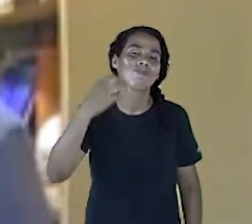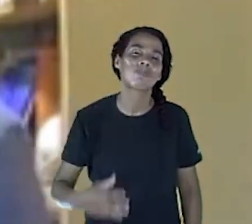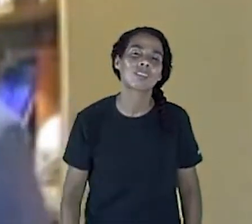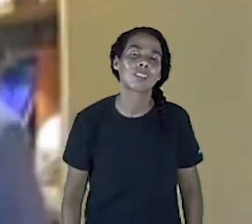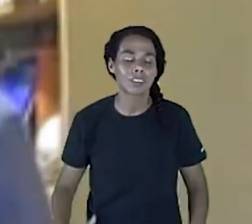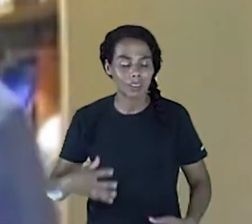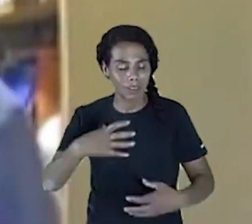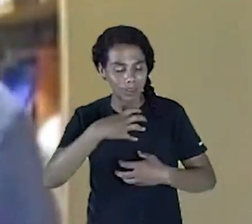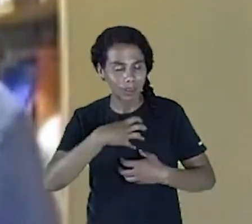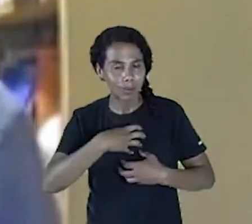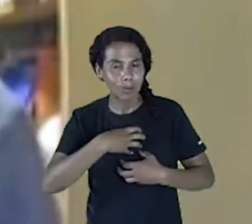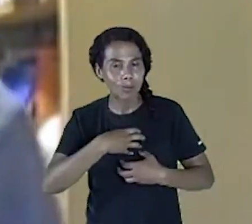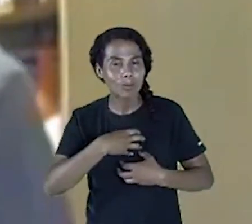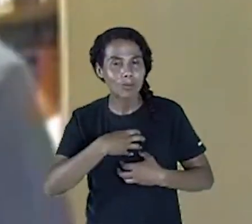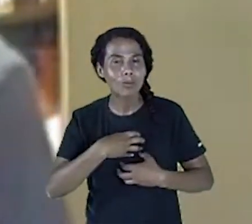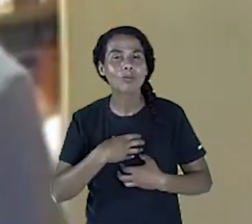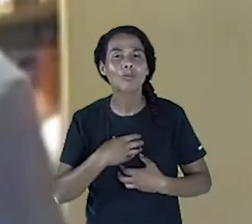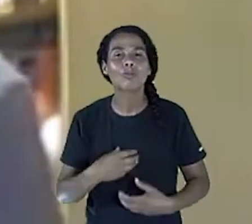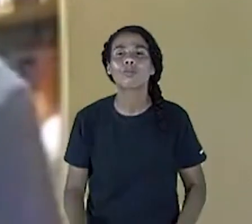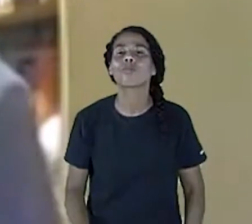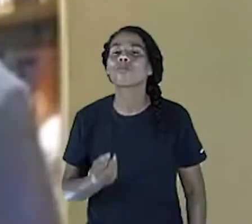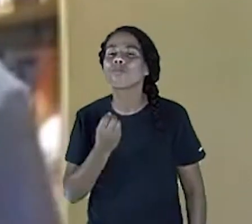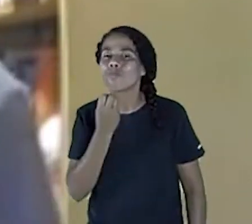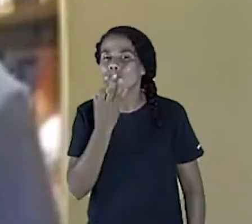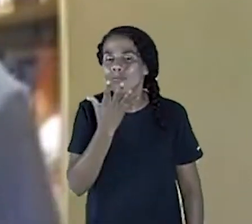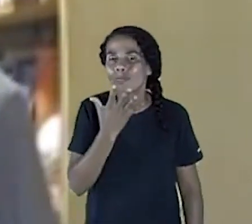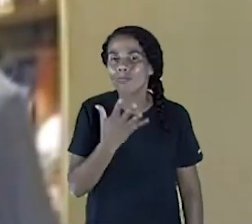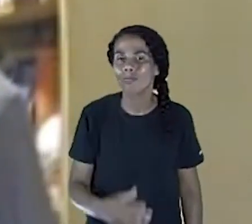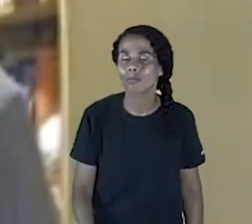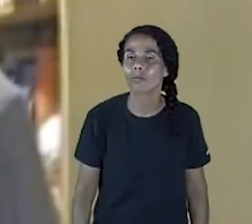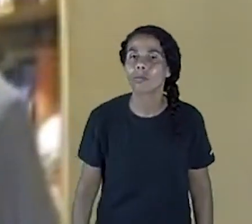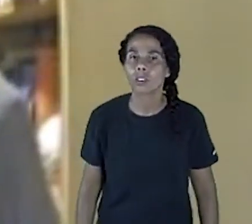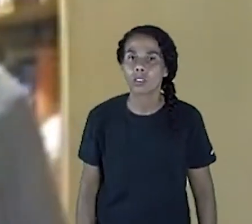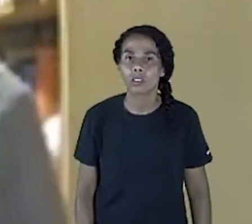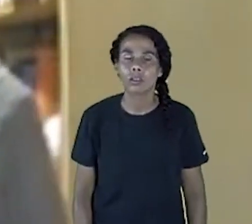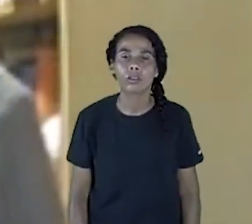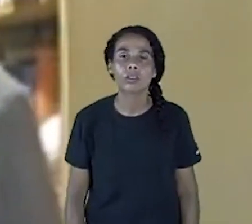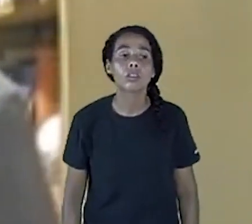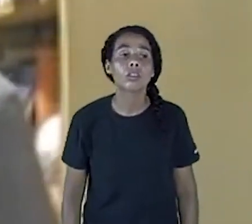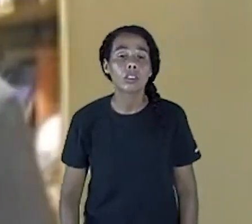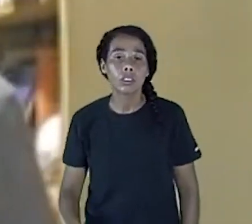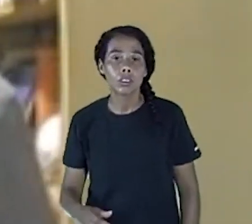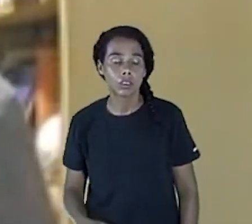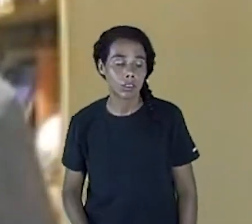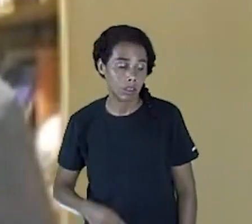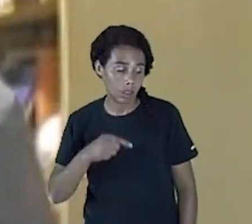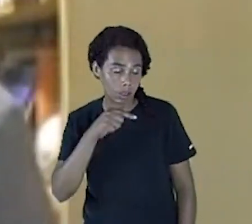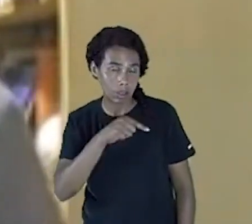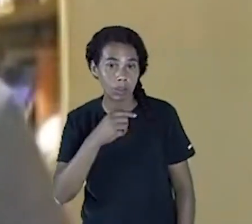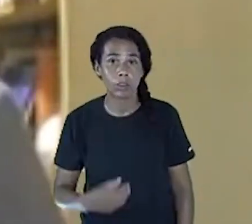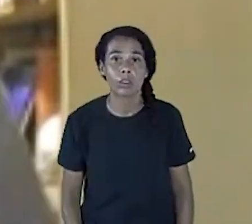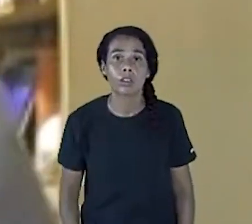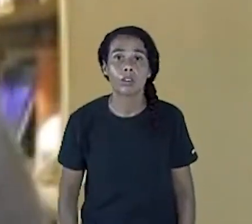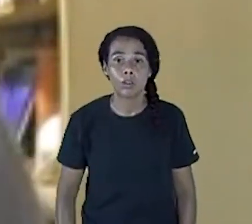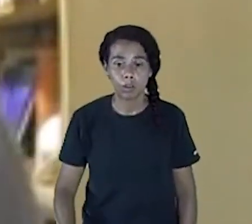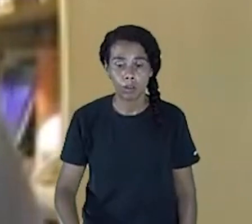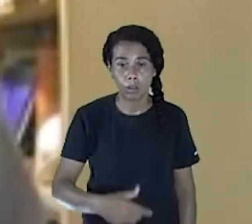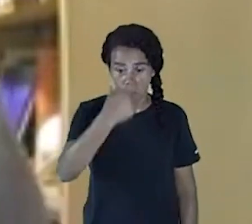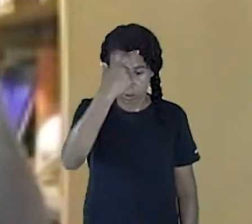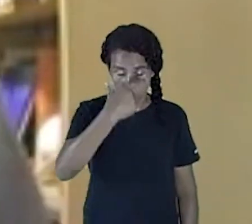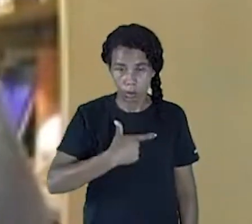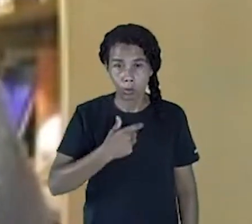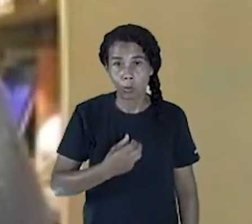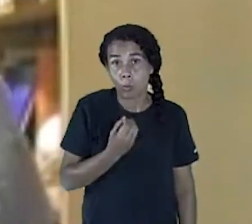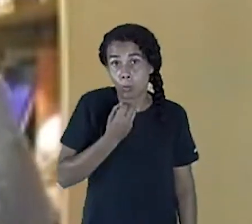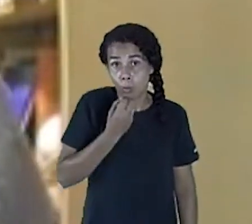para compreender que ser humano é esse que ele é, né? E que, mesmo na prisão,